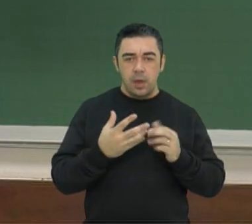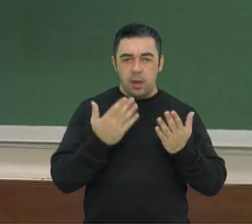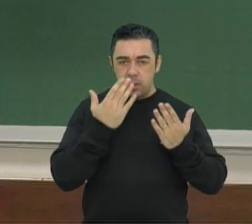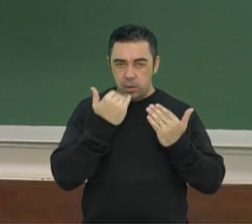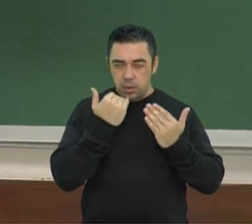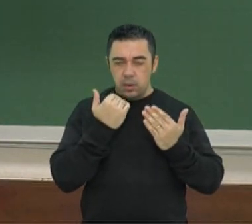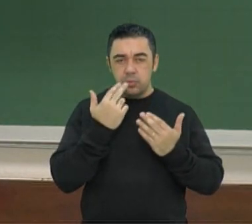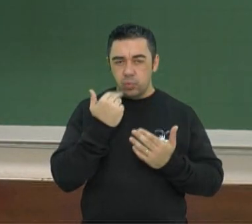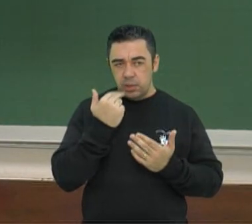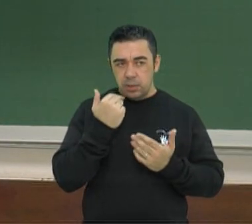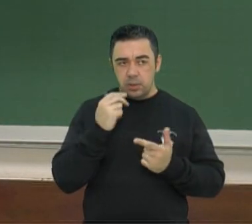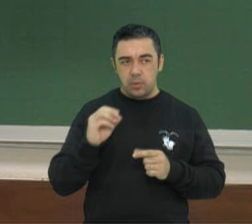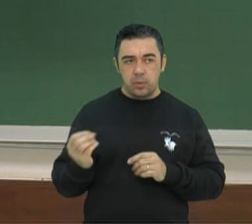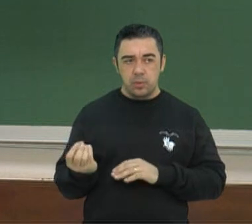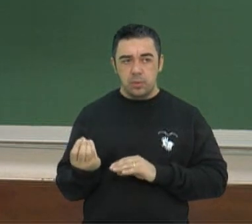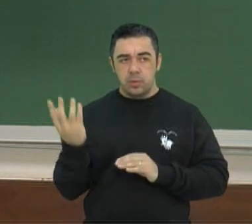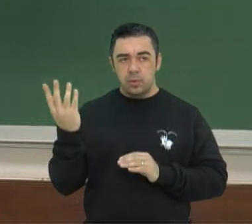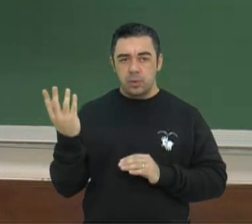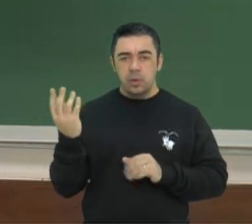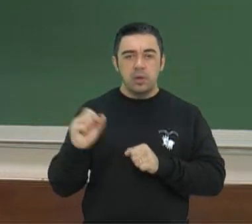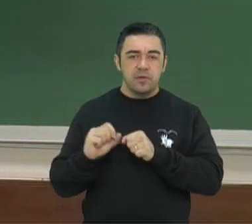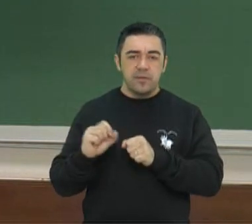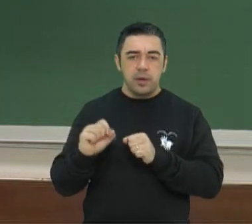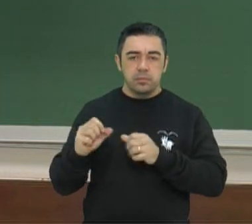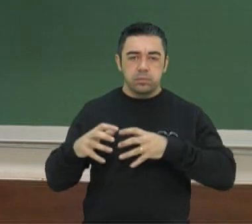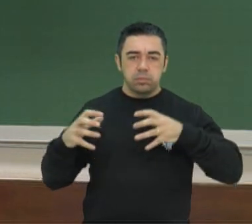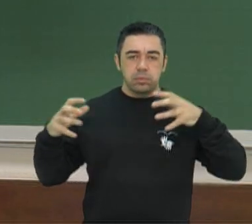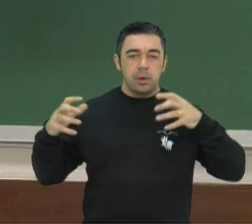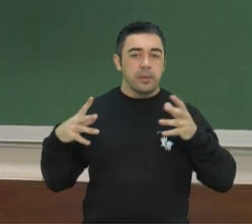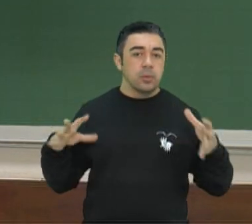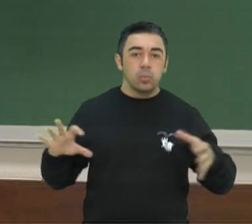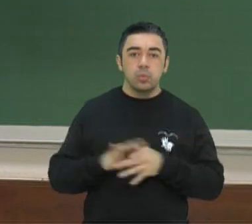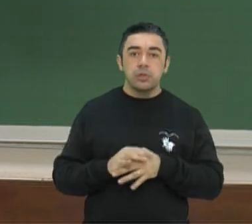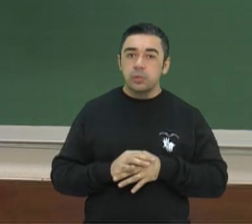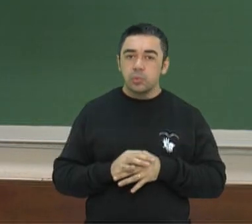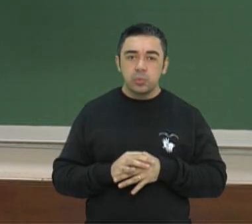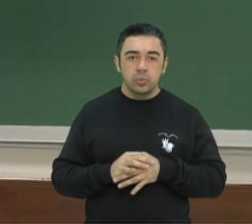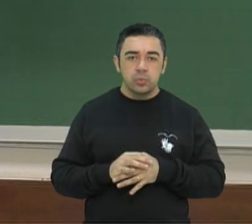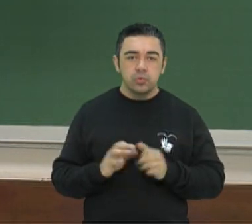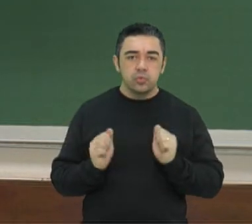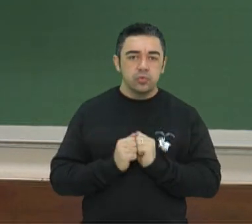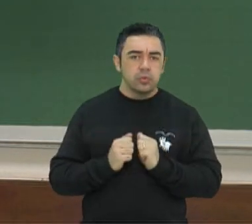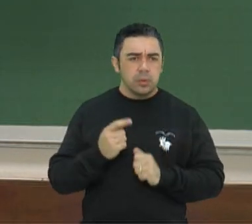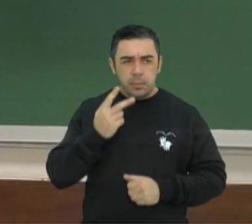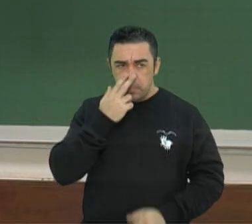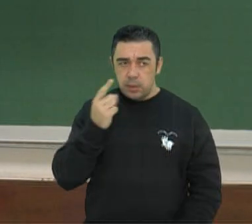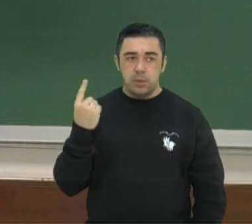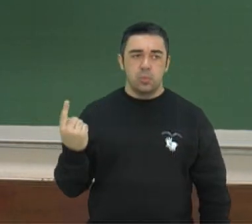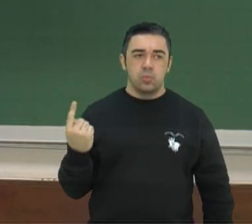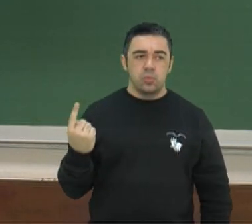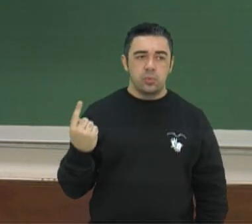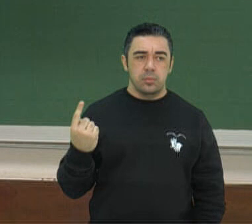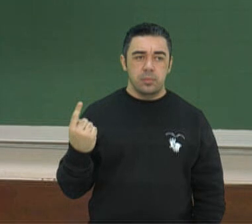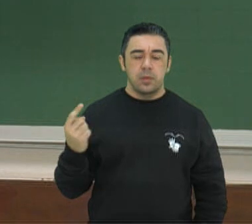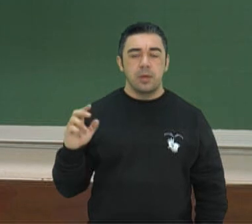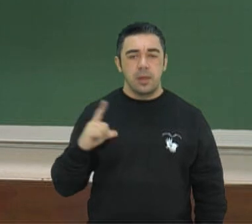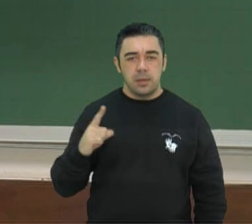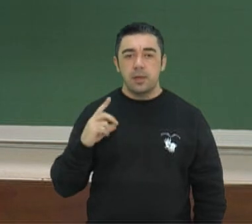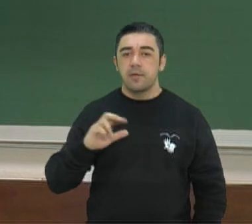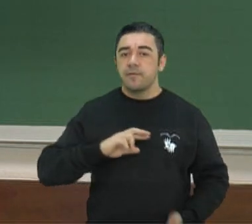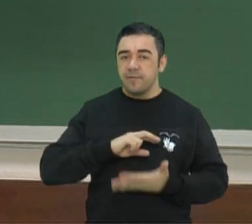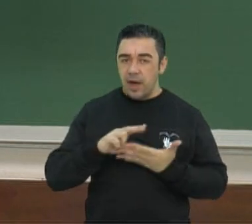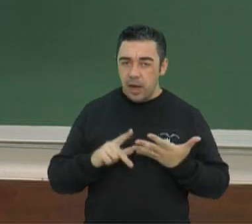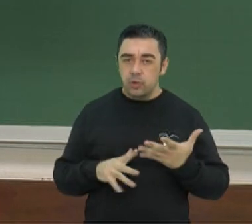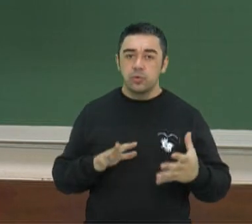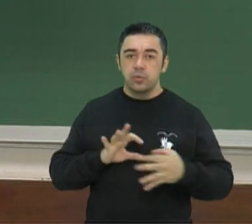que fala, e aqui o pólipo reprodutor. Mas eles estão grudados anatomicamente. Se olha, tem a impressão que é um organismo só. E, na verdade, são